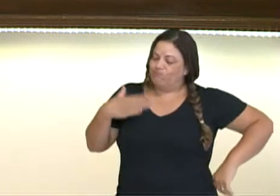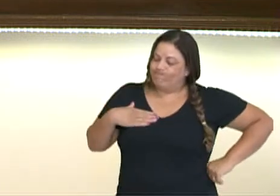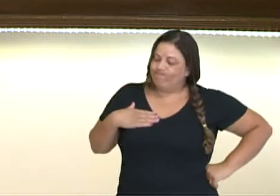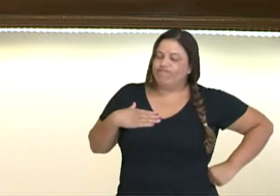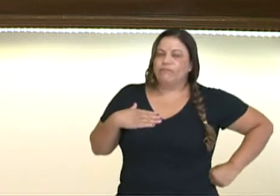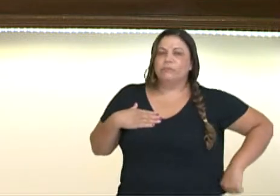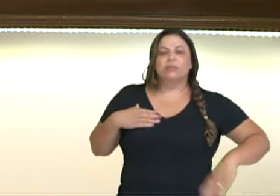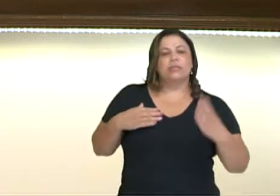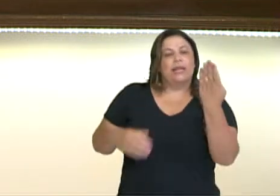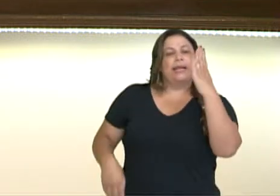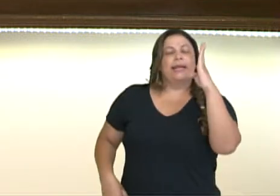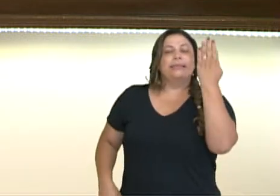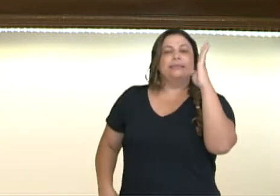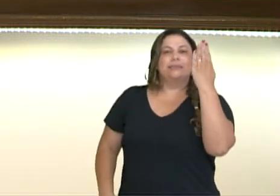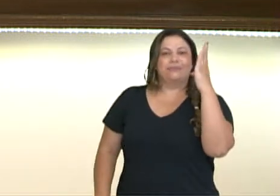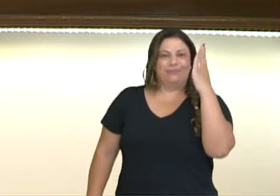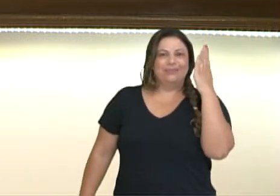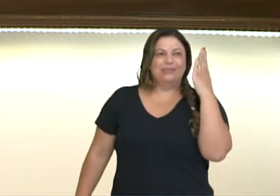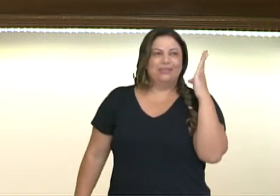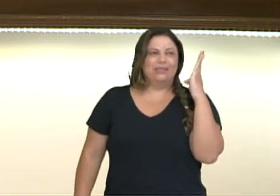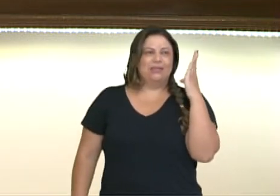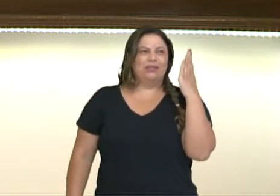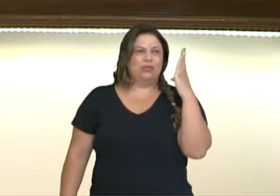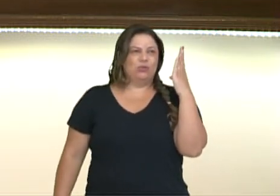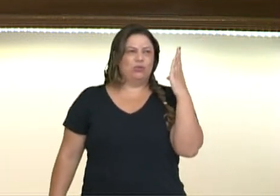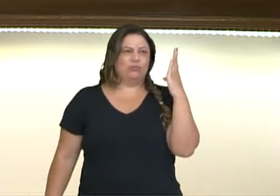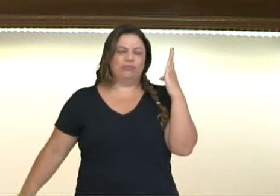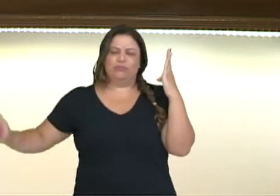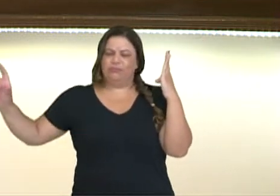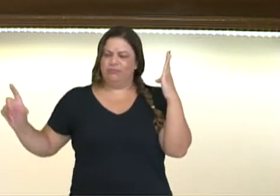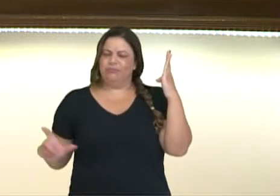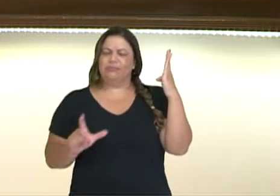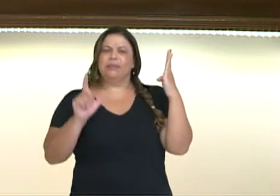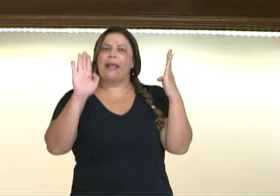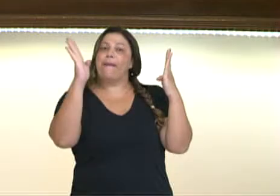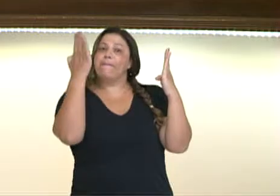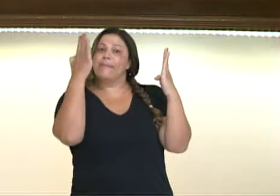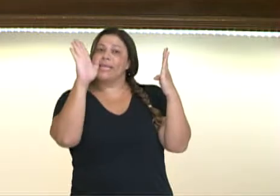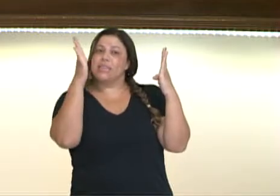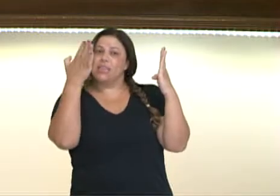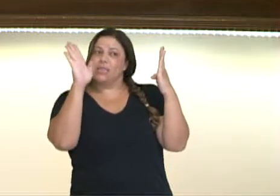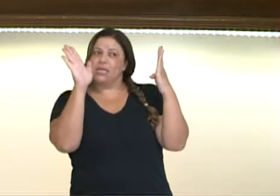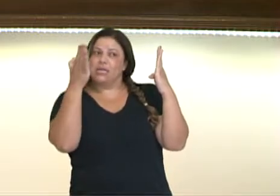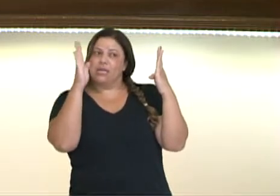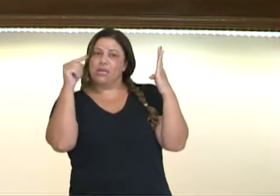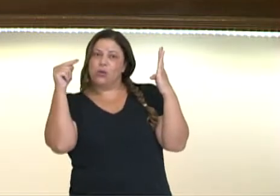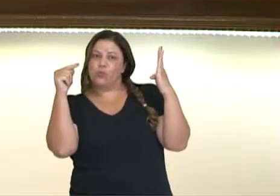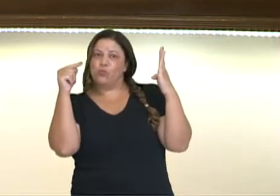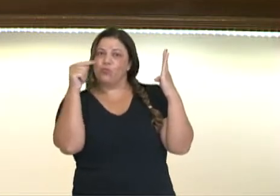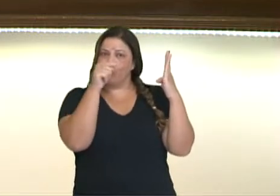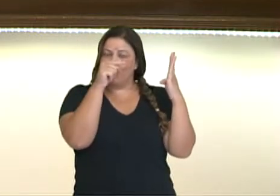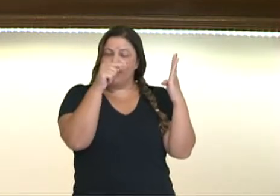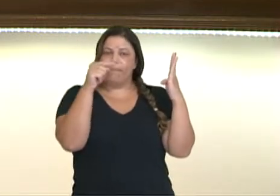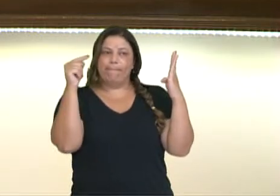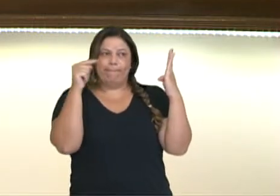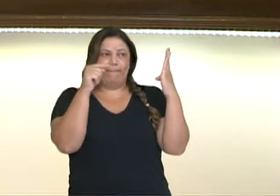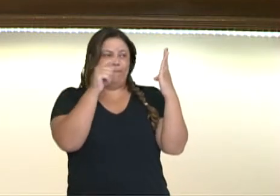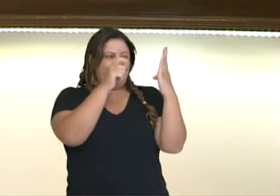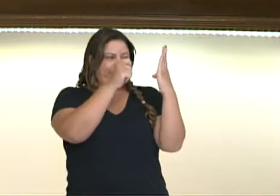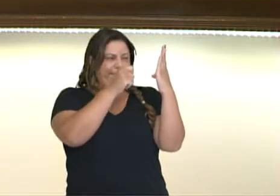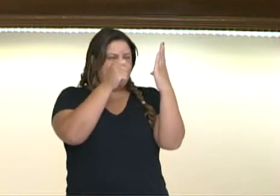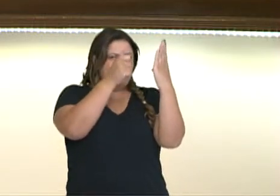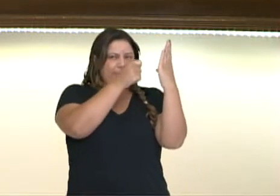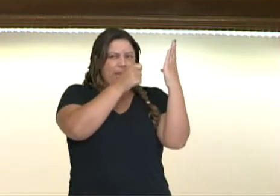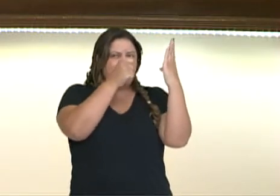segurando o espelho aqui com a mão esquerda, ele pega um pedaço de madeira, fura aquele pedaço de madeira e começa a